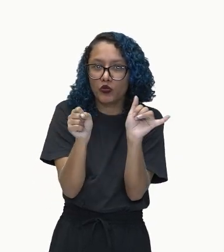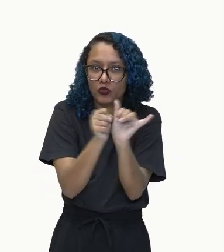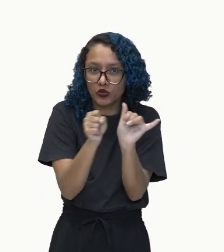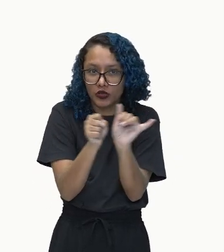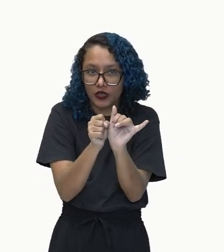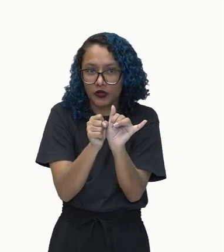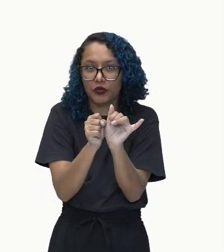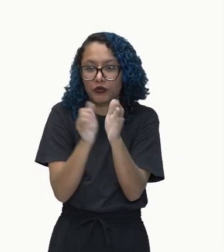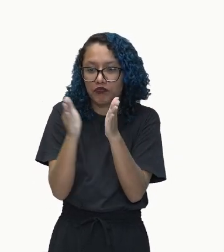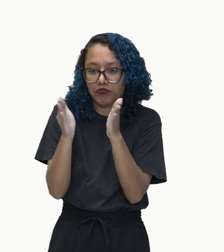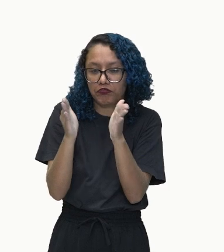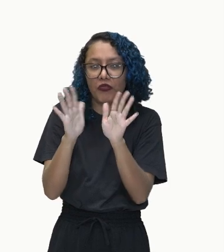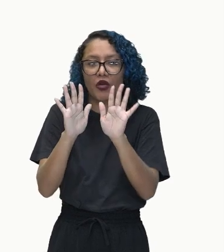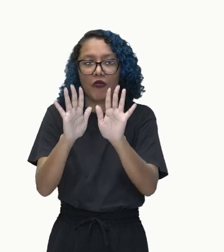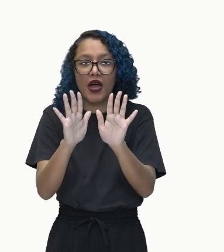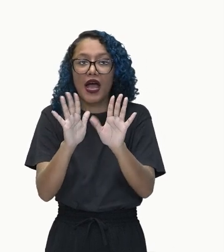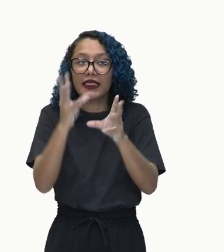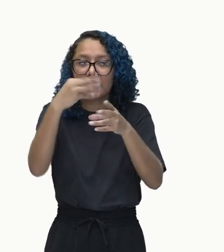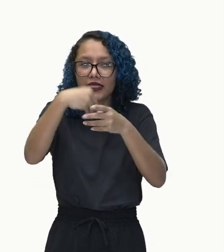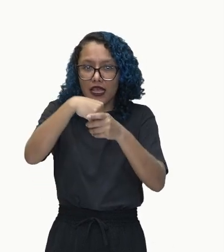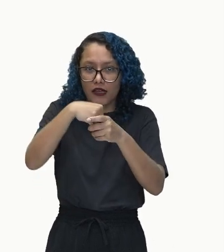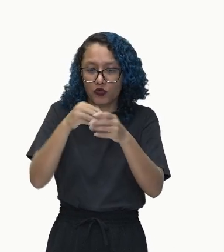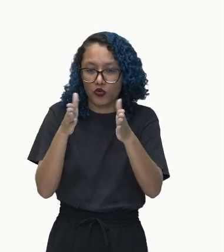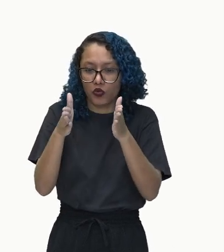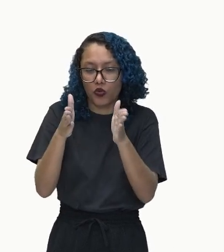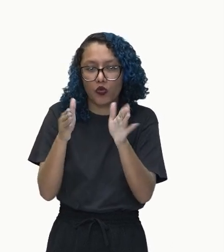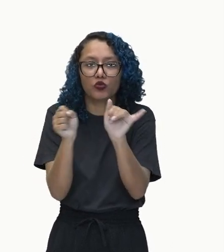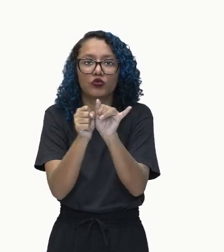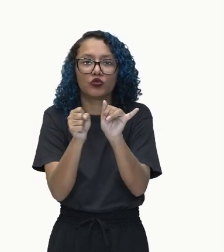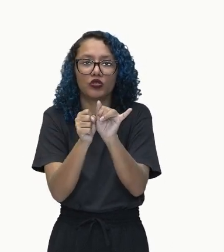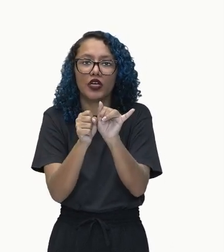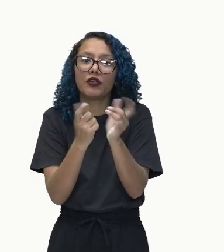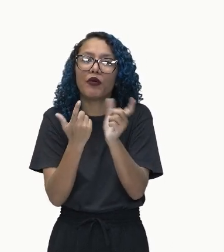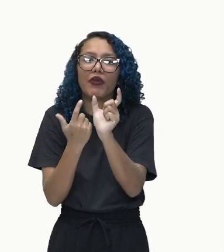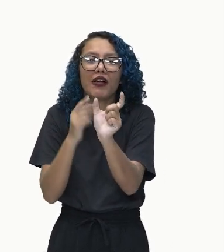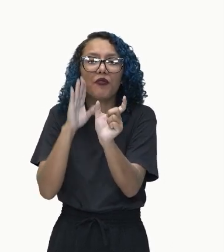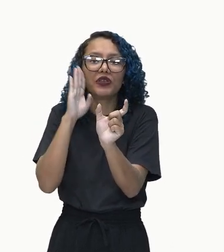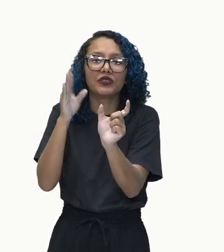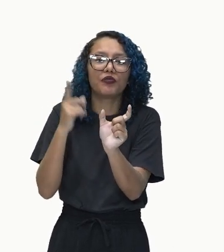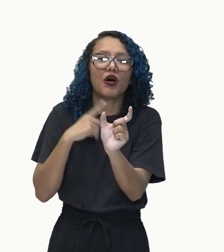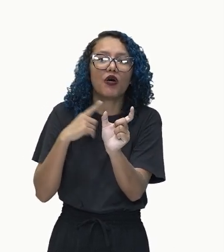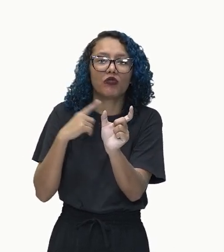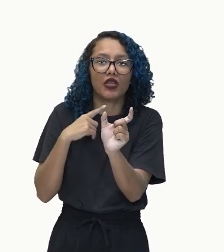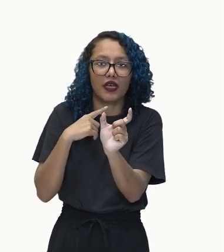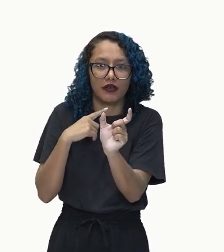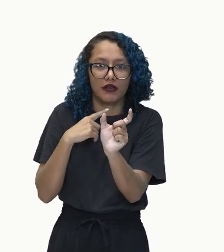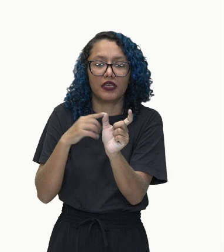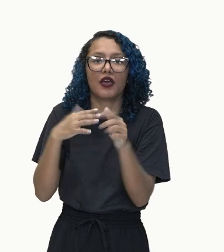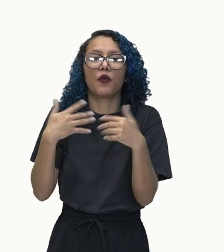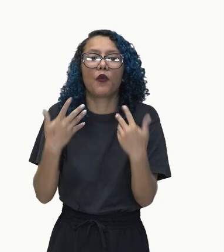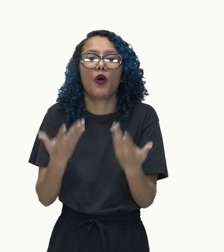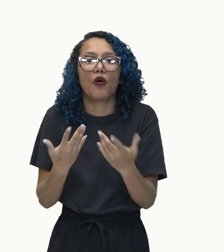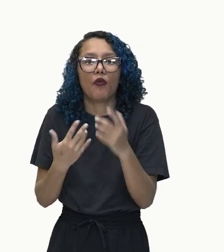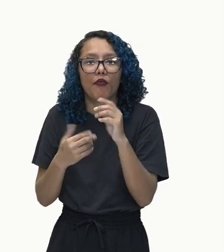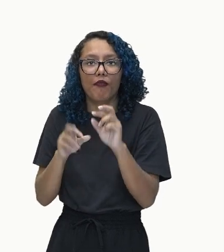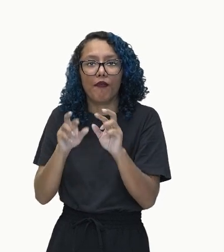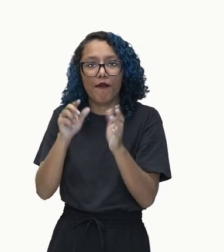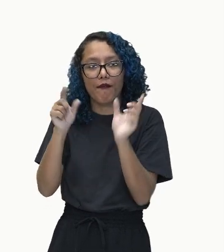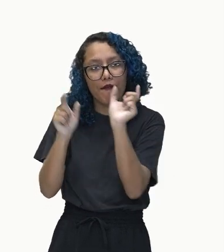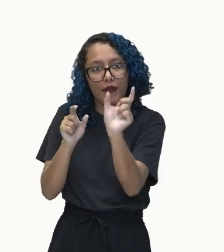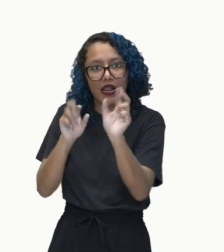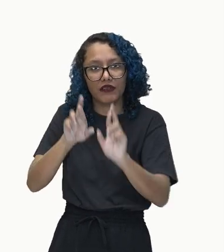nesse sujeito, nós temos um núcleo, que é o mais importante, que é a diferença. É um substantivo, a